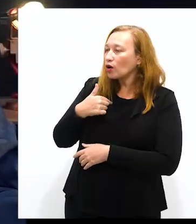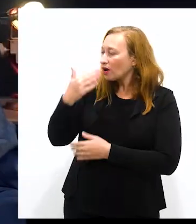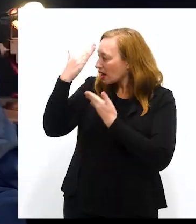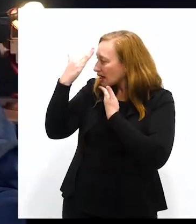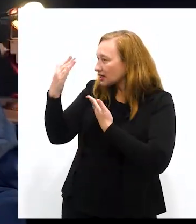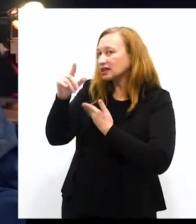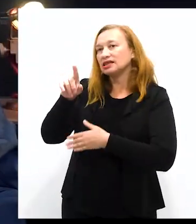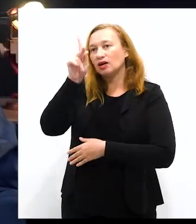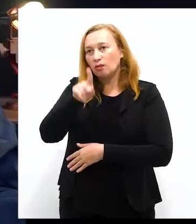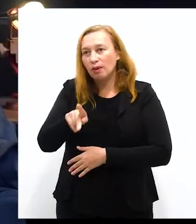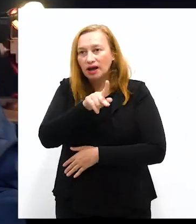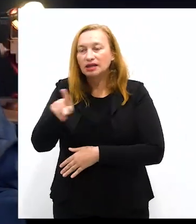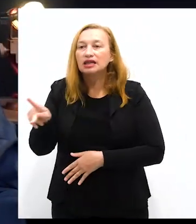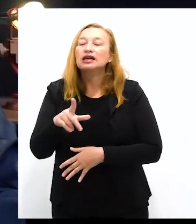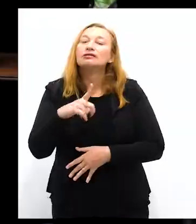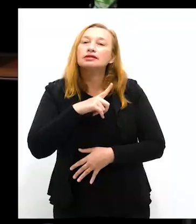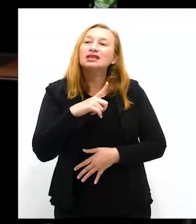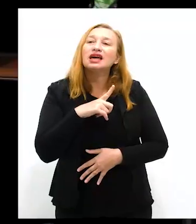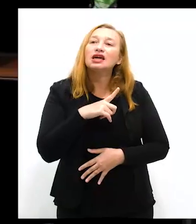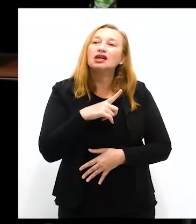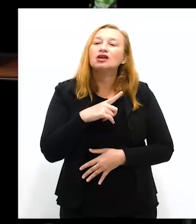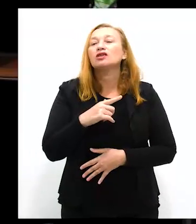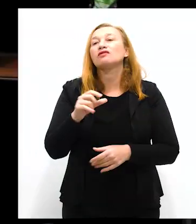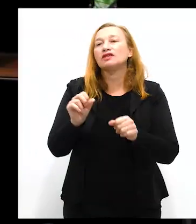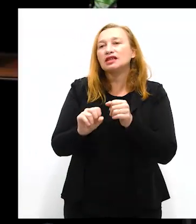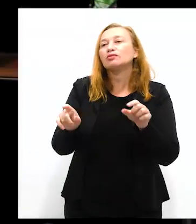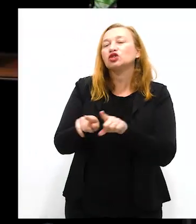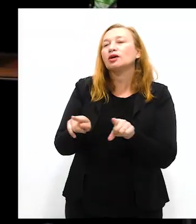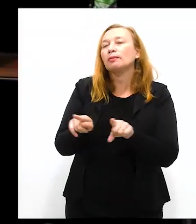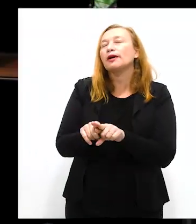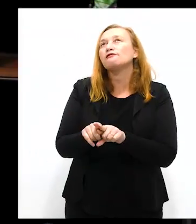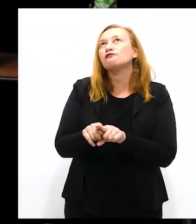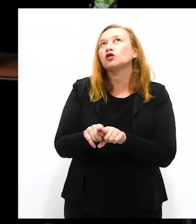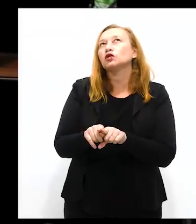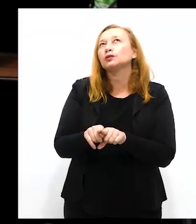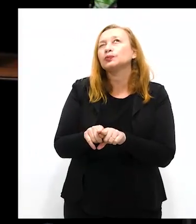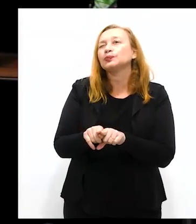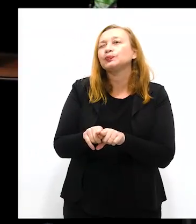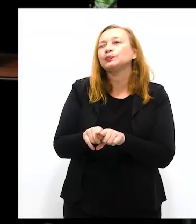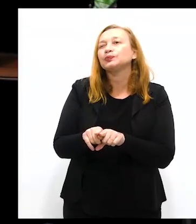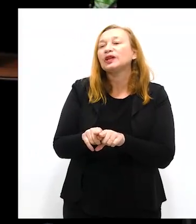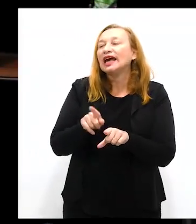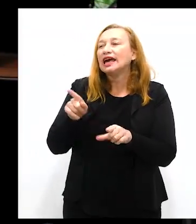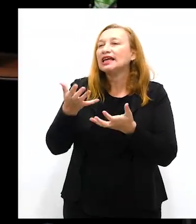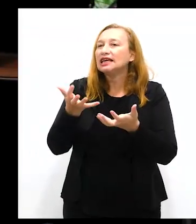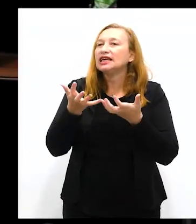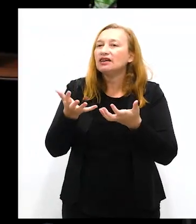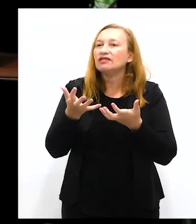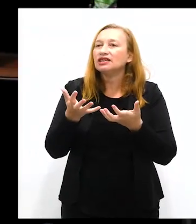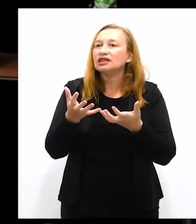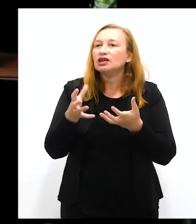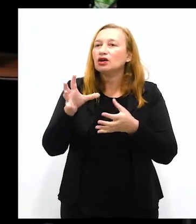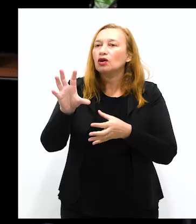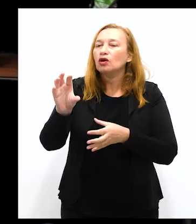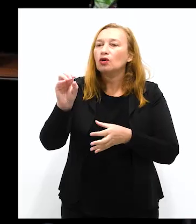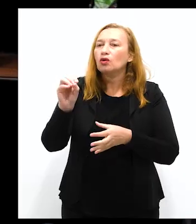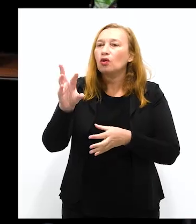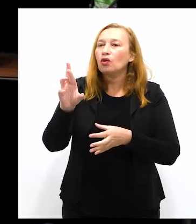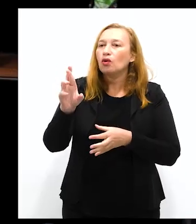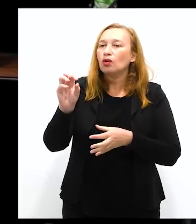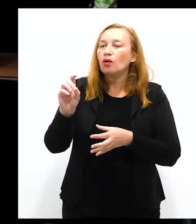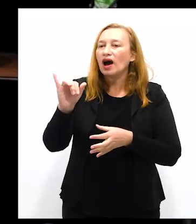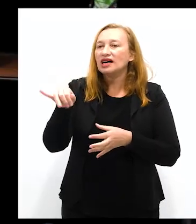eu agradeço a ele. Foi ele que me ensinou. Tem um fato que nós fizemos com ele também, foi... Ele queria fazer